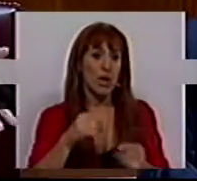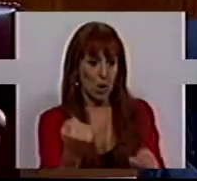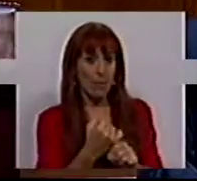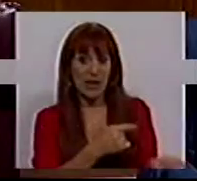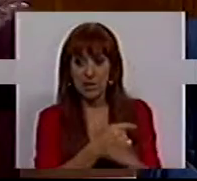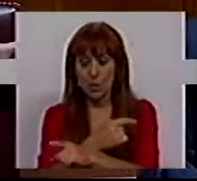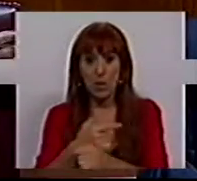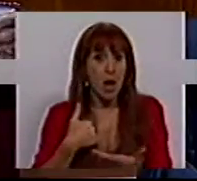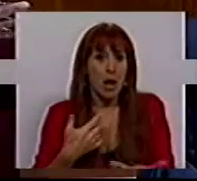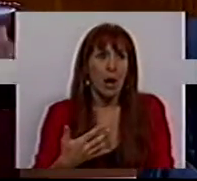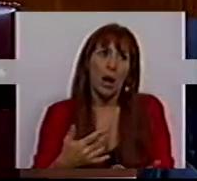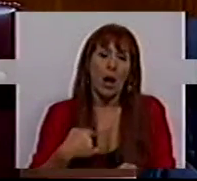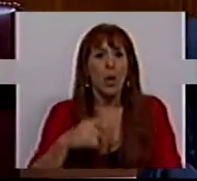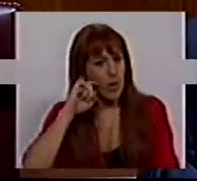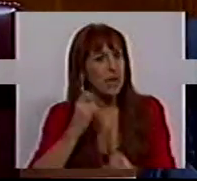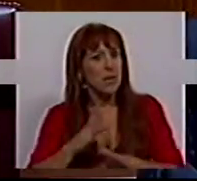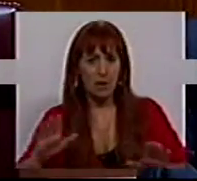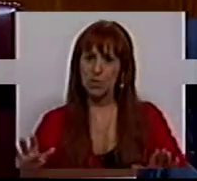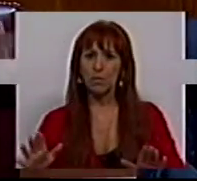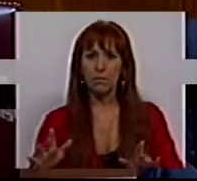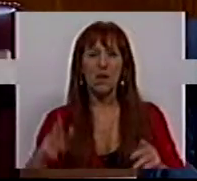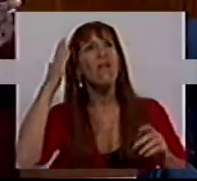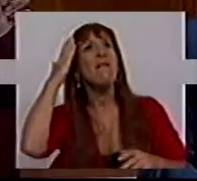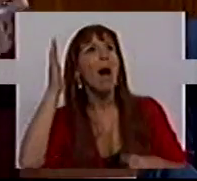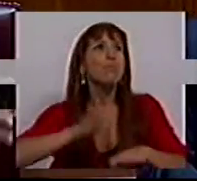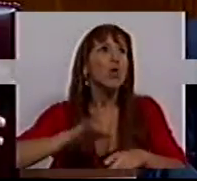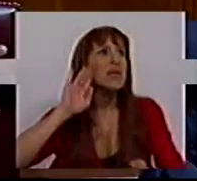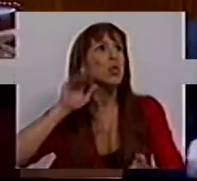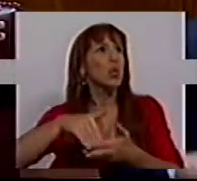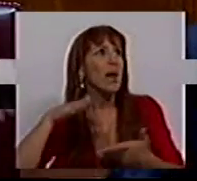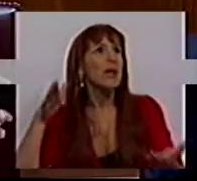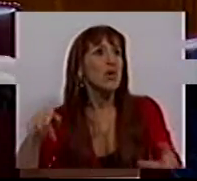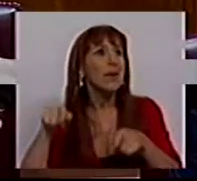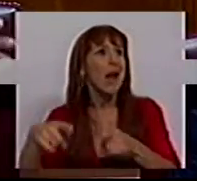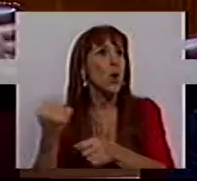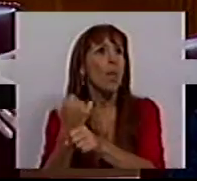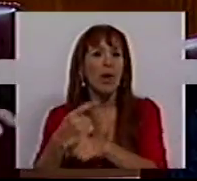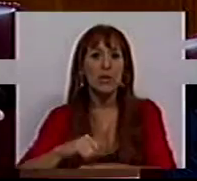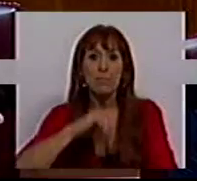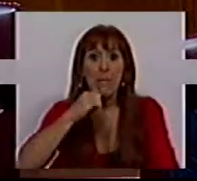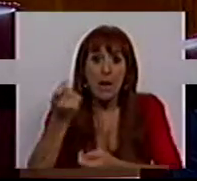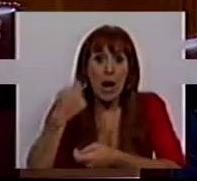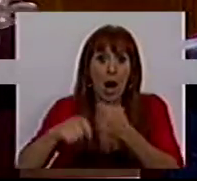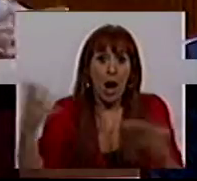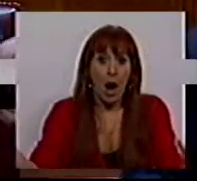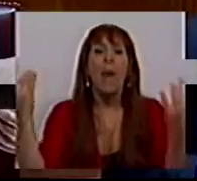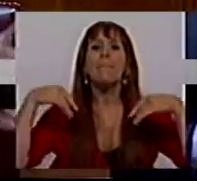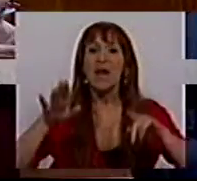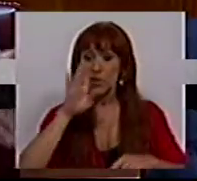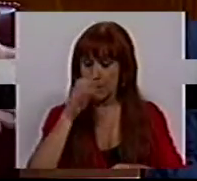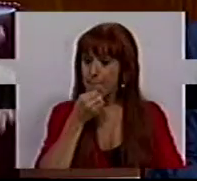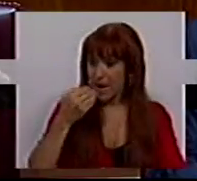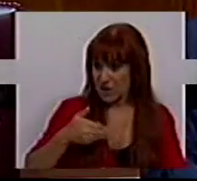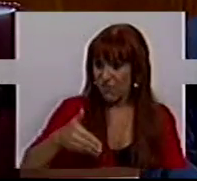da operação, e eu não vou, insisto, especular sobre o resultado dessa operação que não teve lugar, mas se